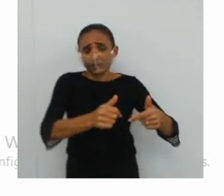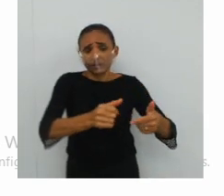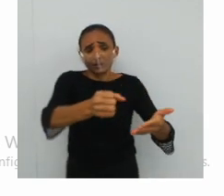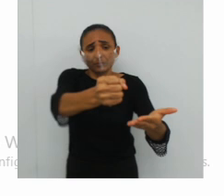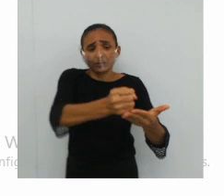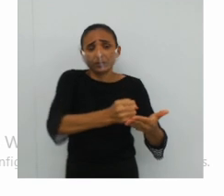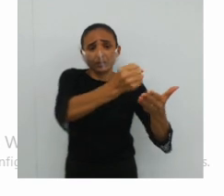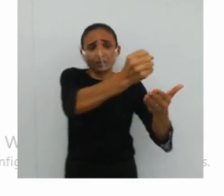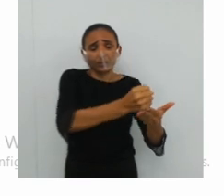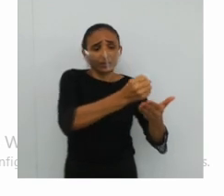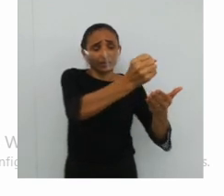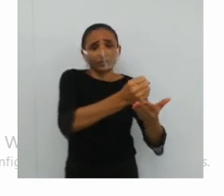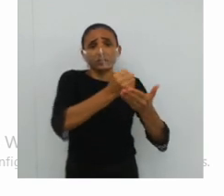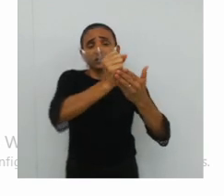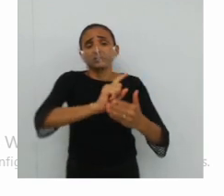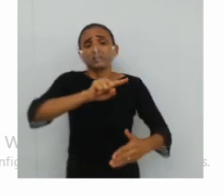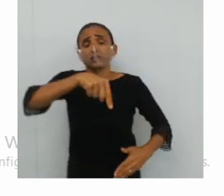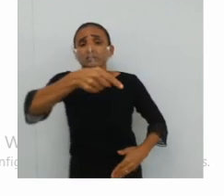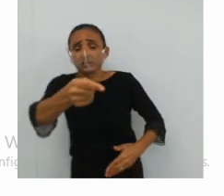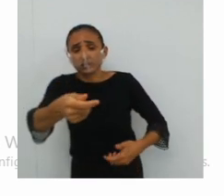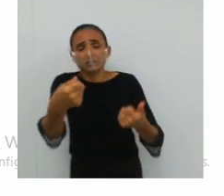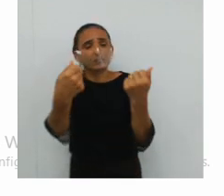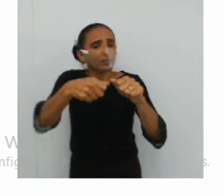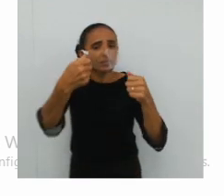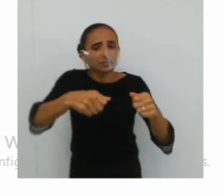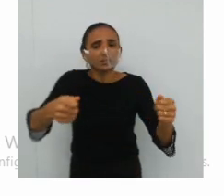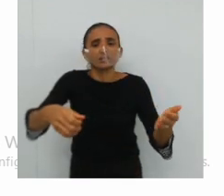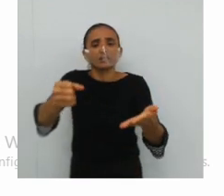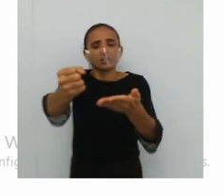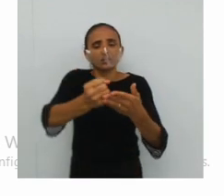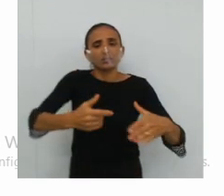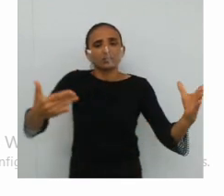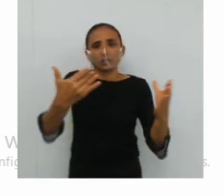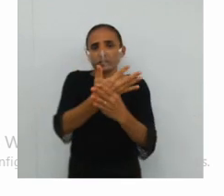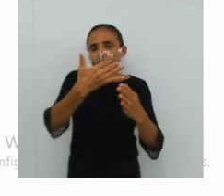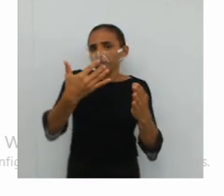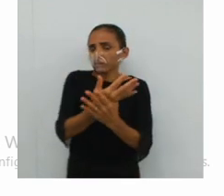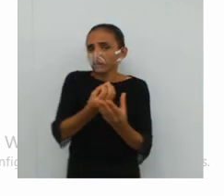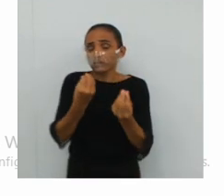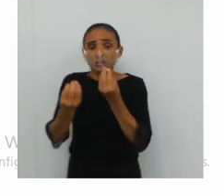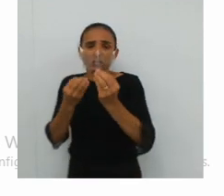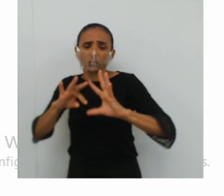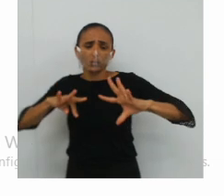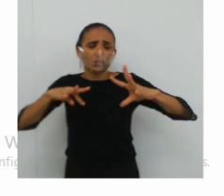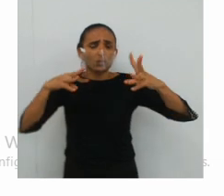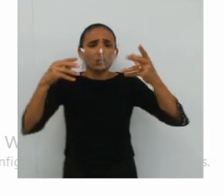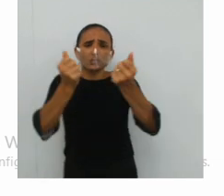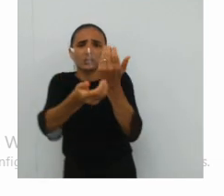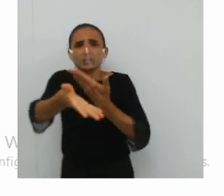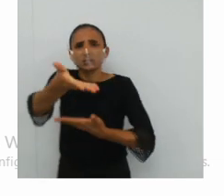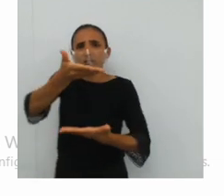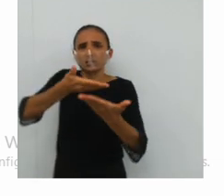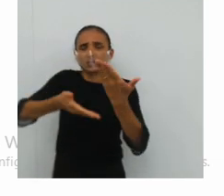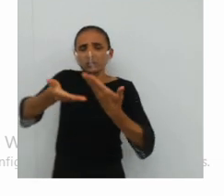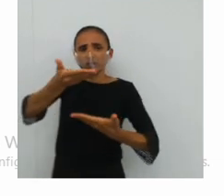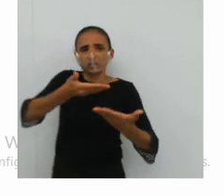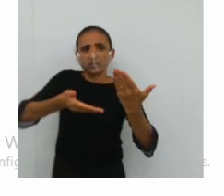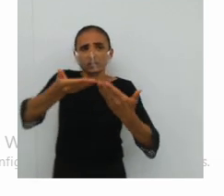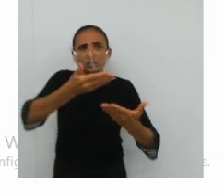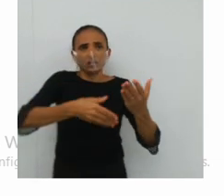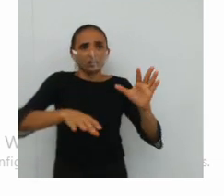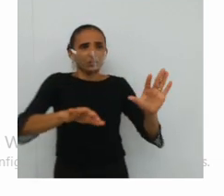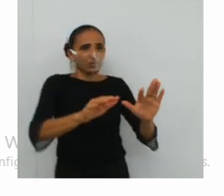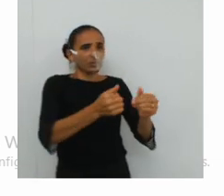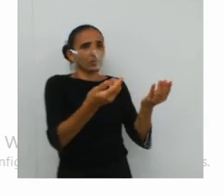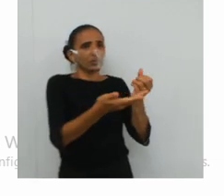a cidade grande como uma nova oportunidade de opções. Ok? Então, todas essas relações estão dentro dos